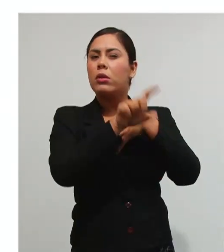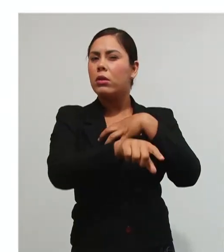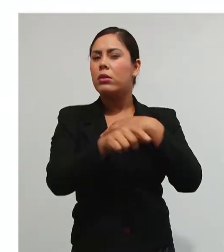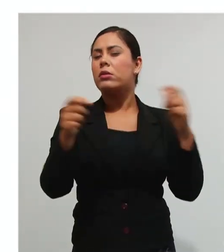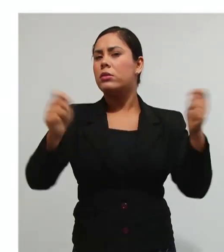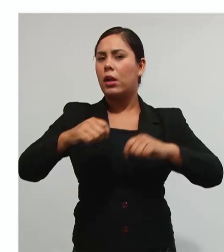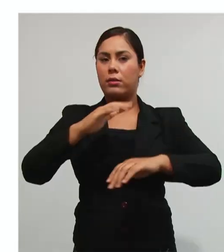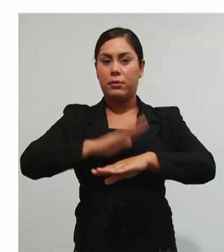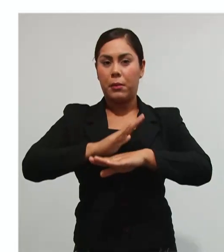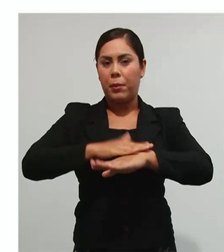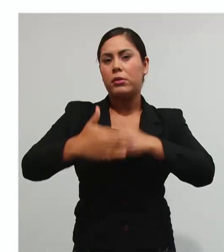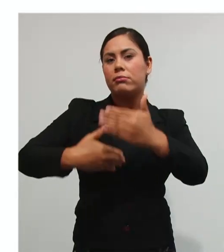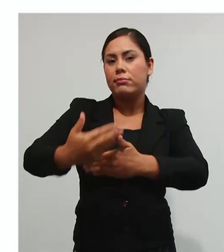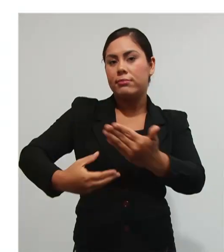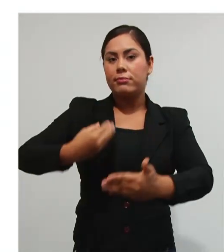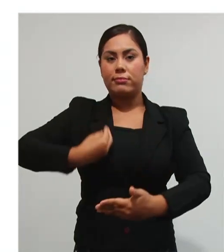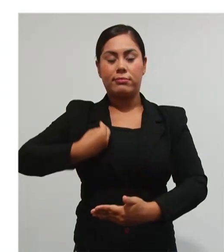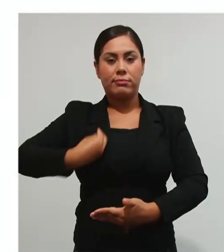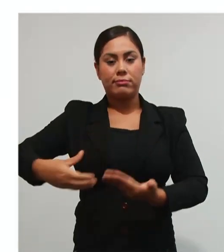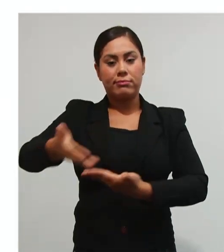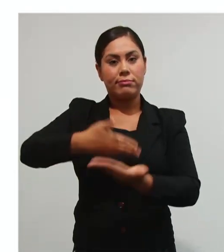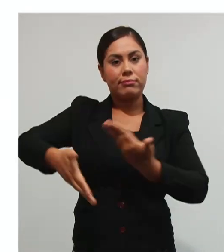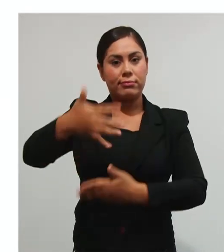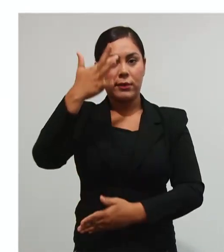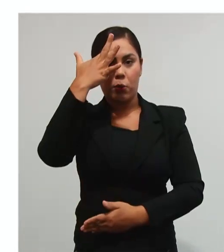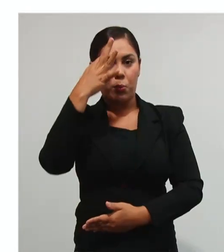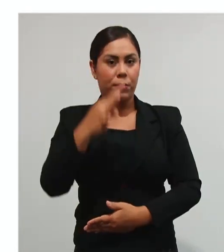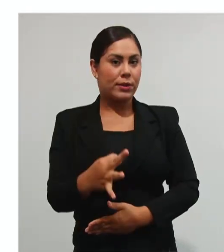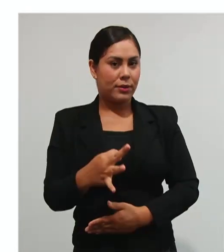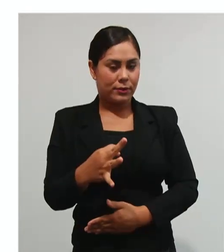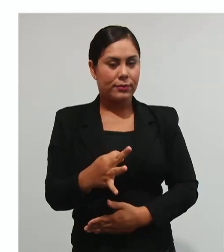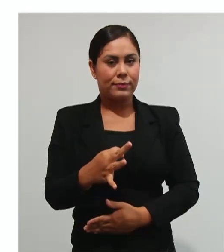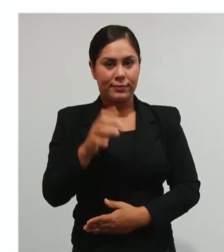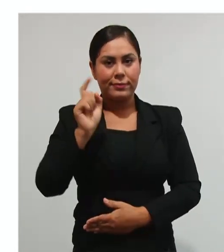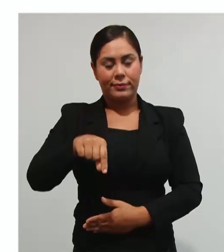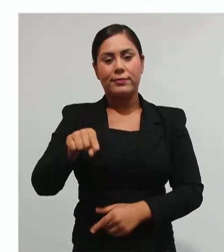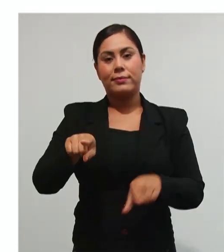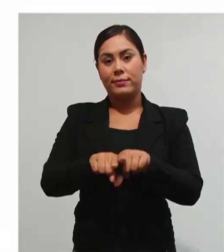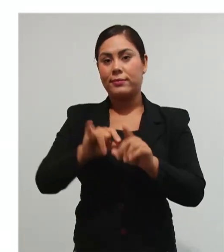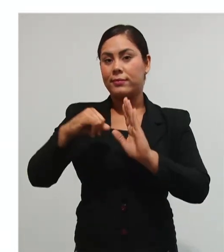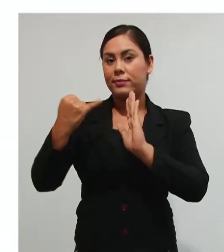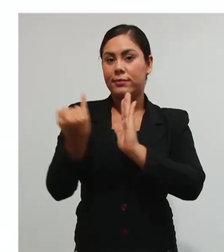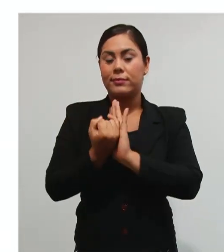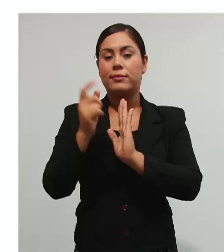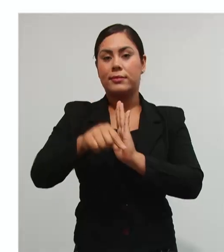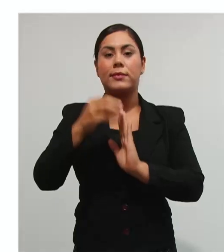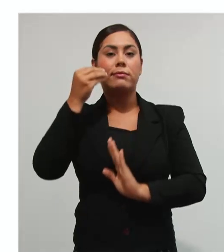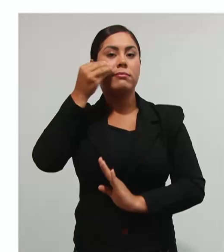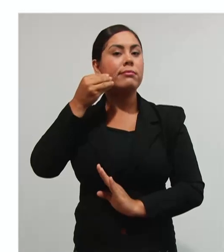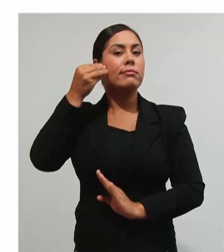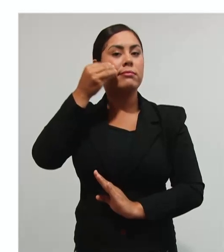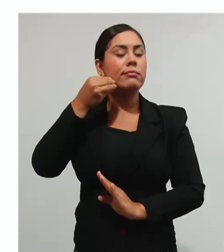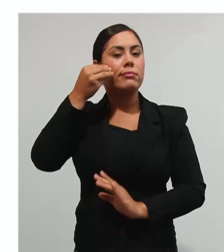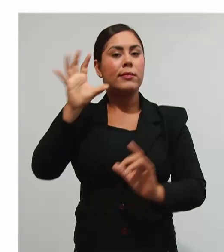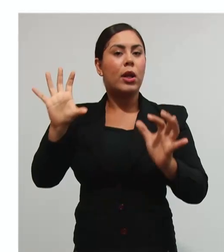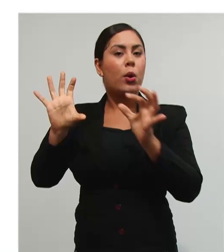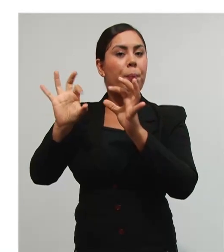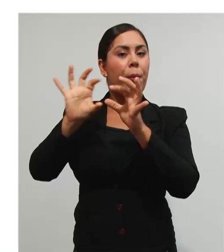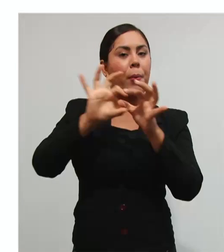que participam da criação compartilhada da compreensão. Dessa forma, as experiências em